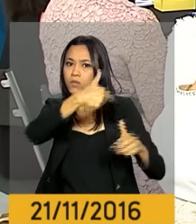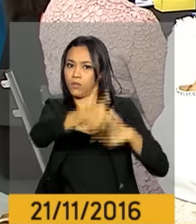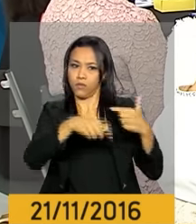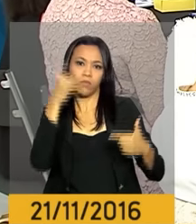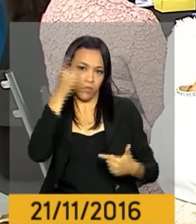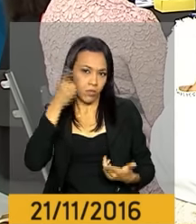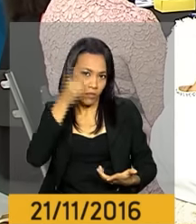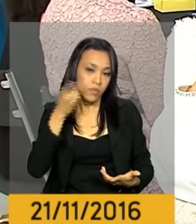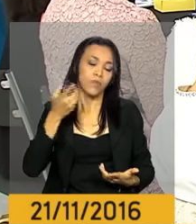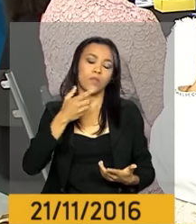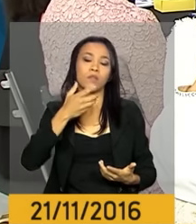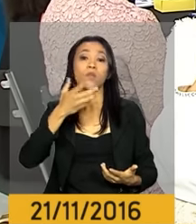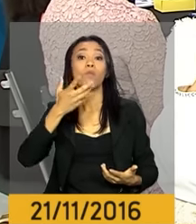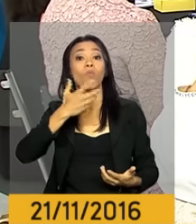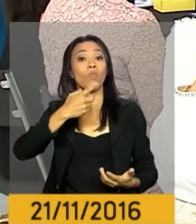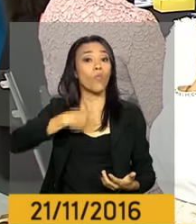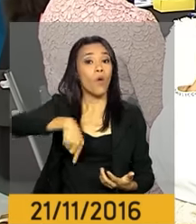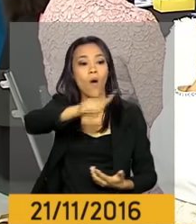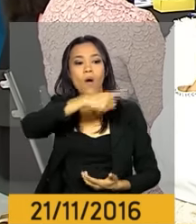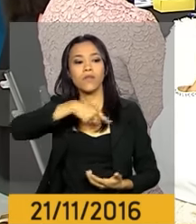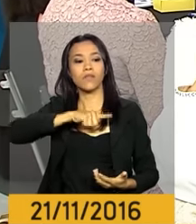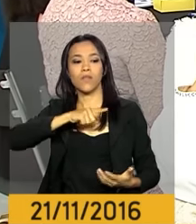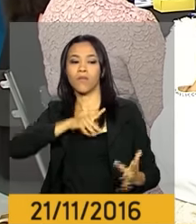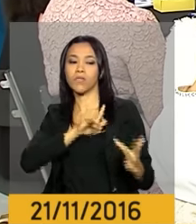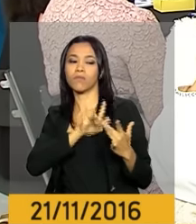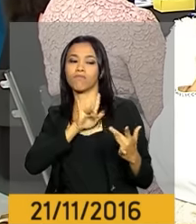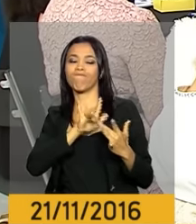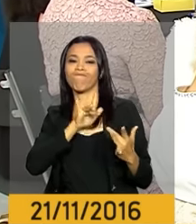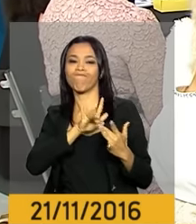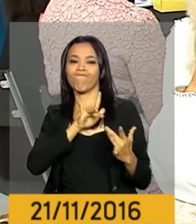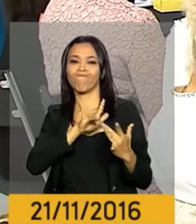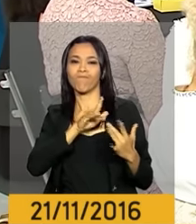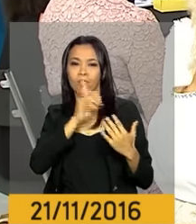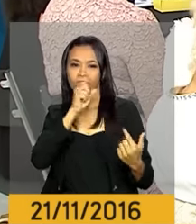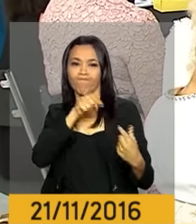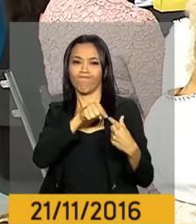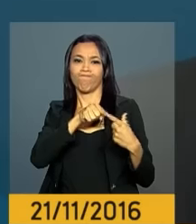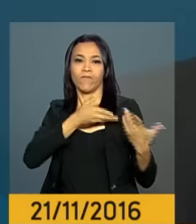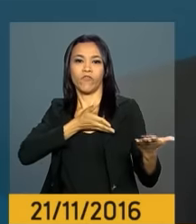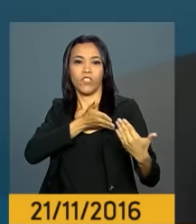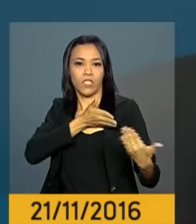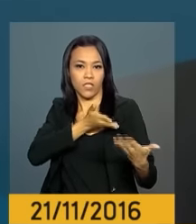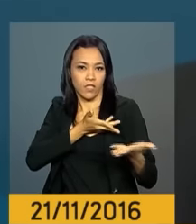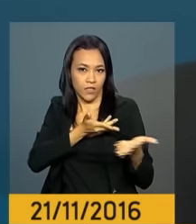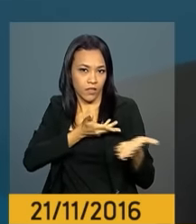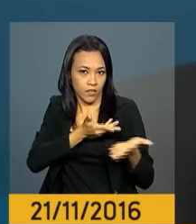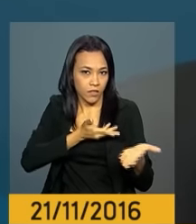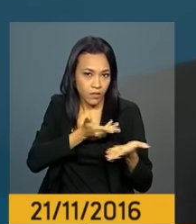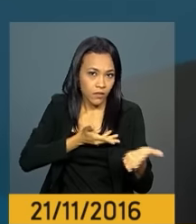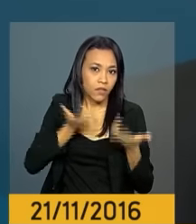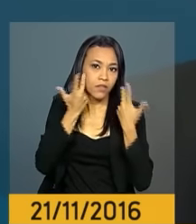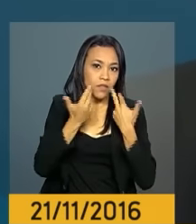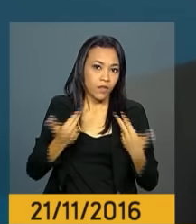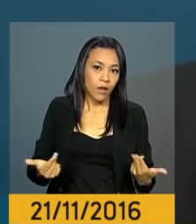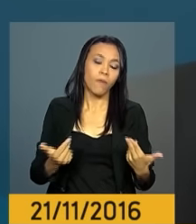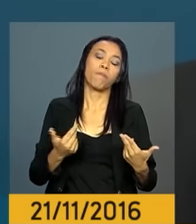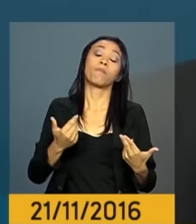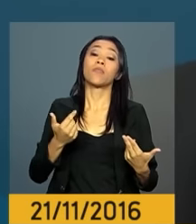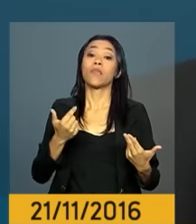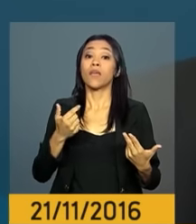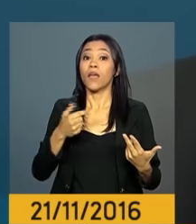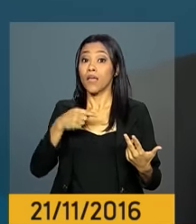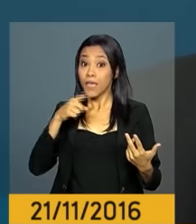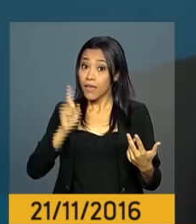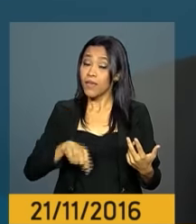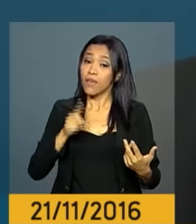Eu tenho esta, nós todos temos esta interlocução natural, mas mais do que natural, eu volto a dizer,